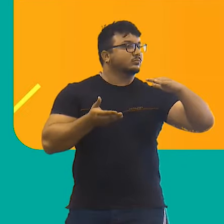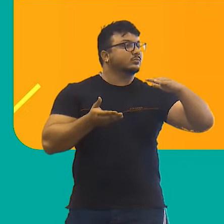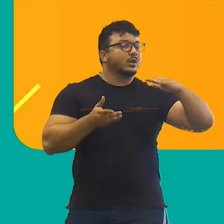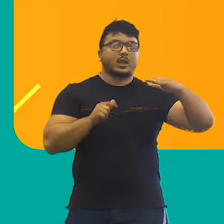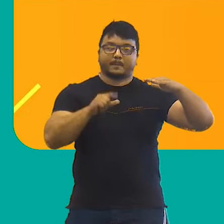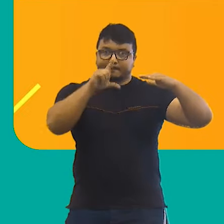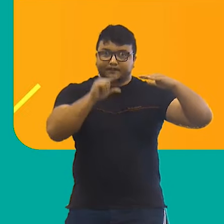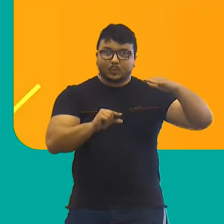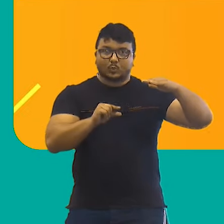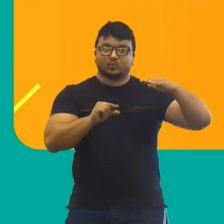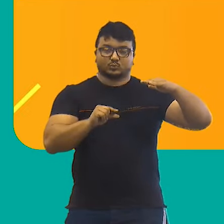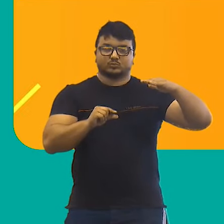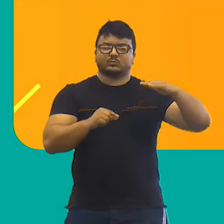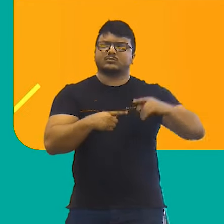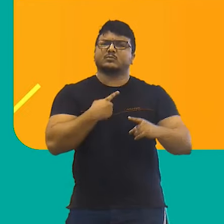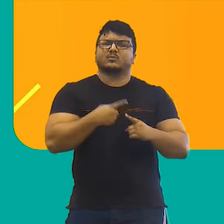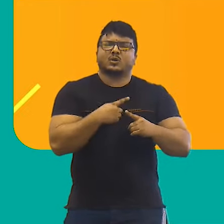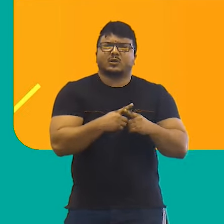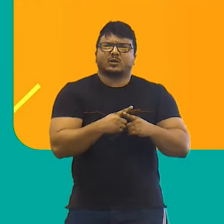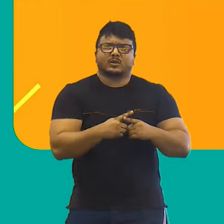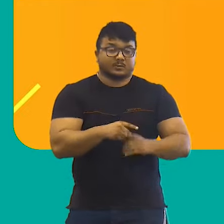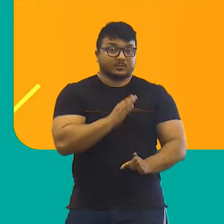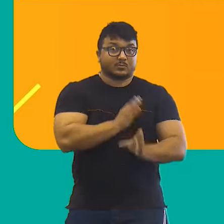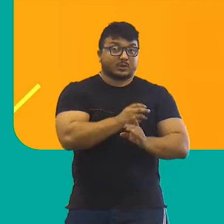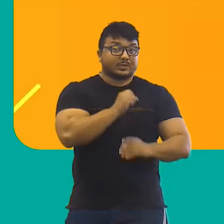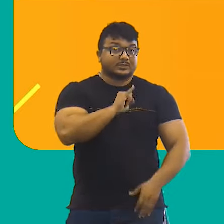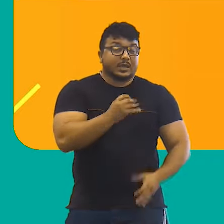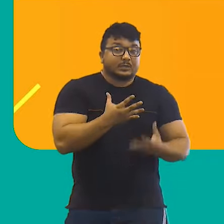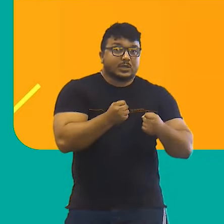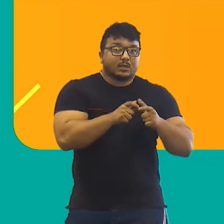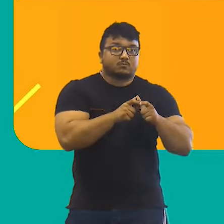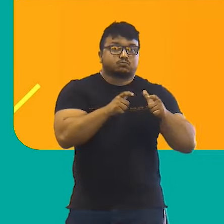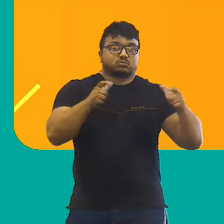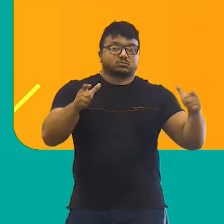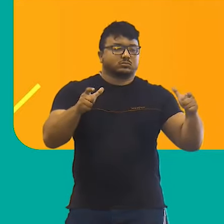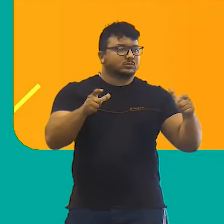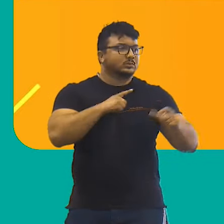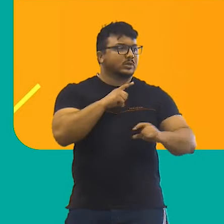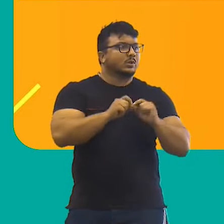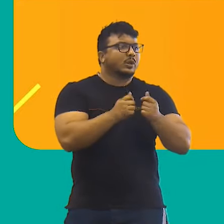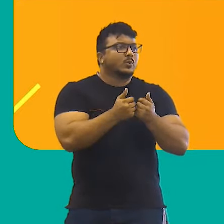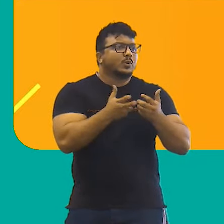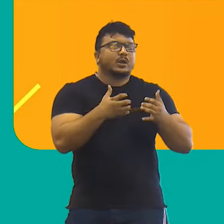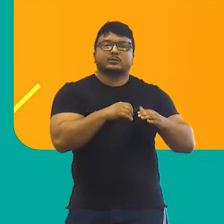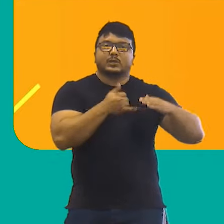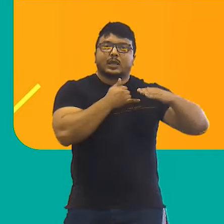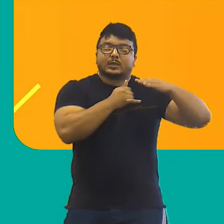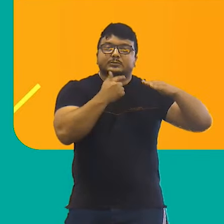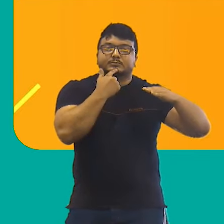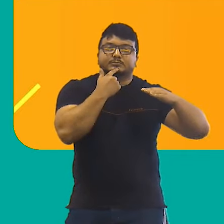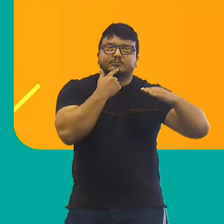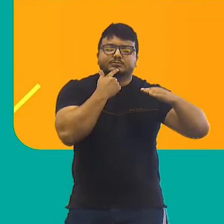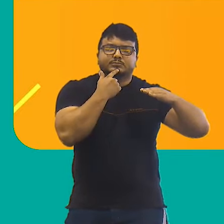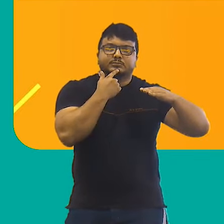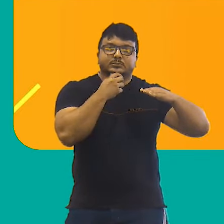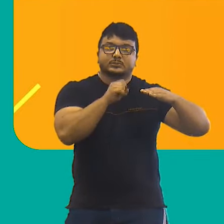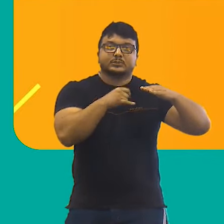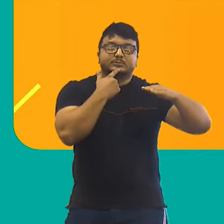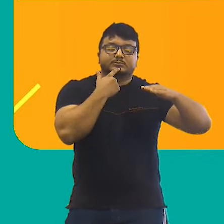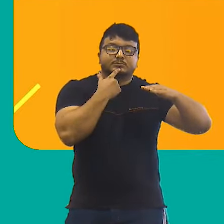Pouco. Por quê? Se ele resistir muito, vai passar pouca corrente. E se passar